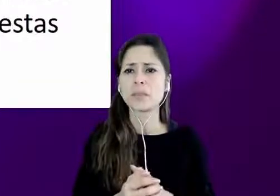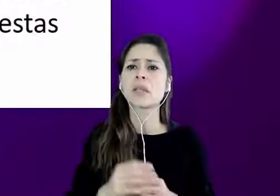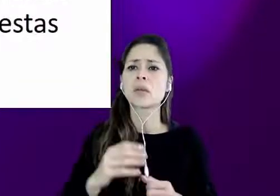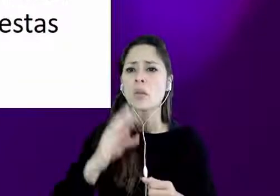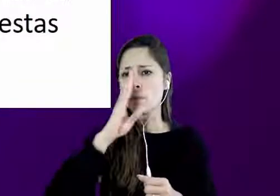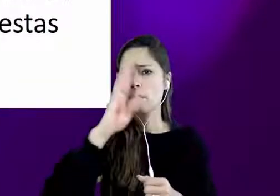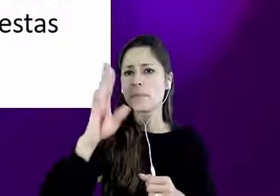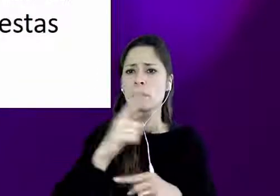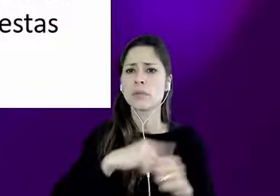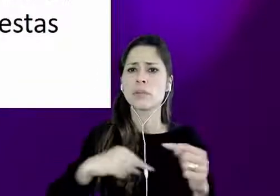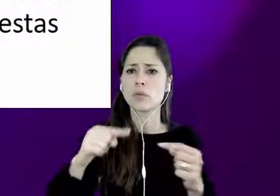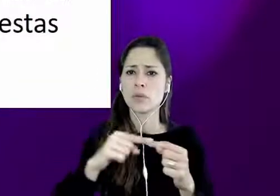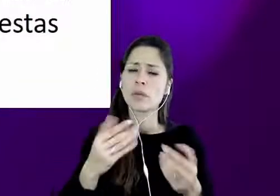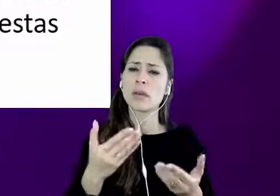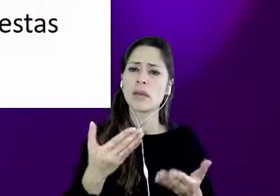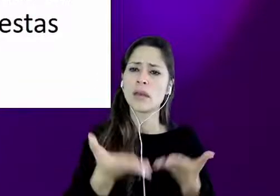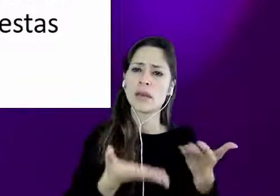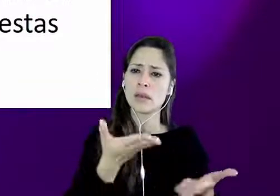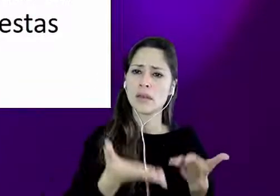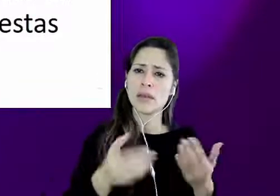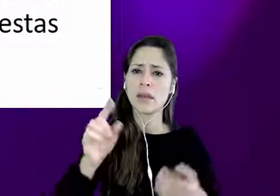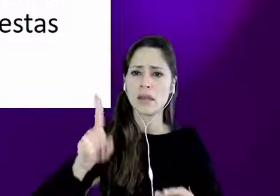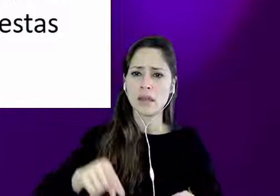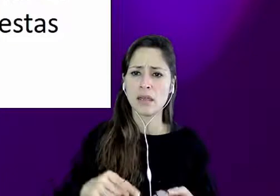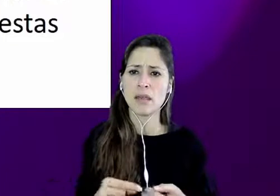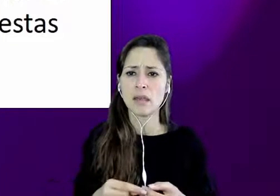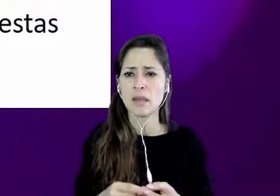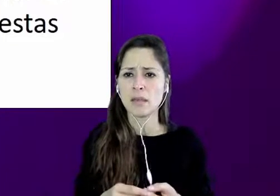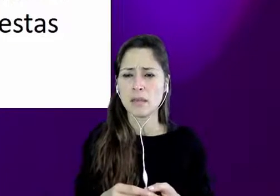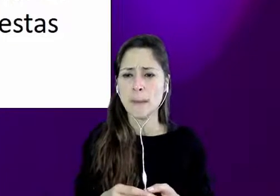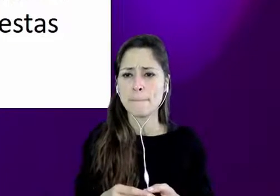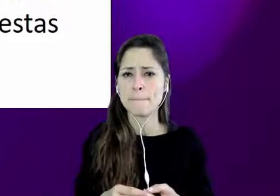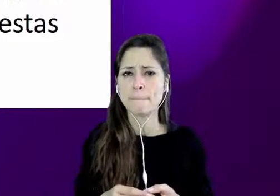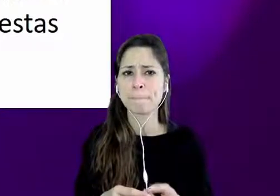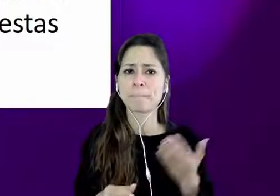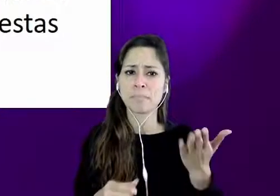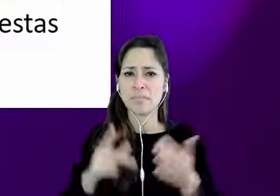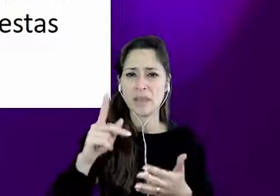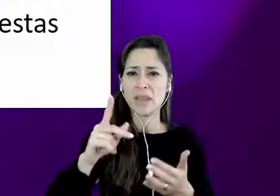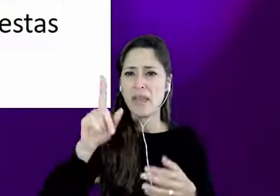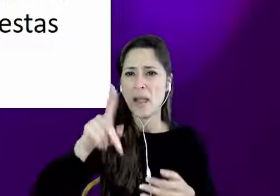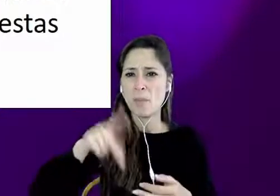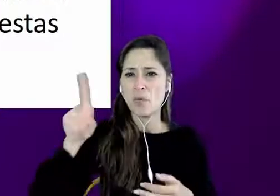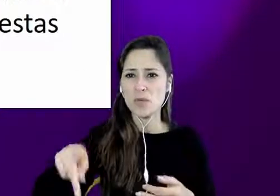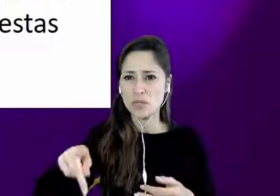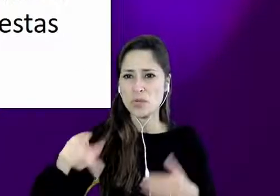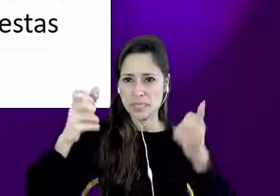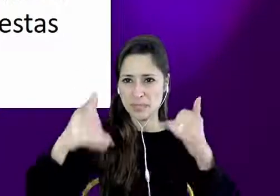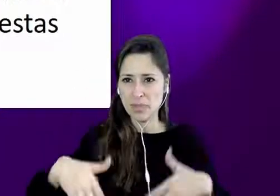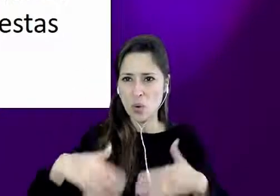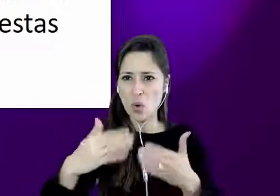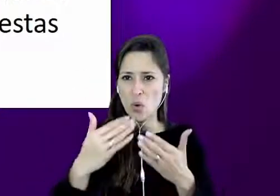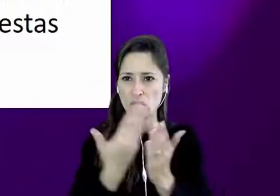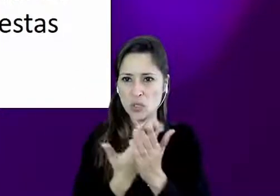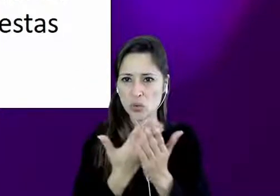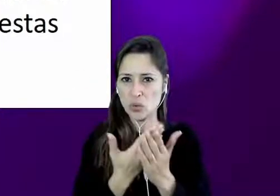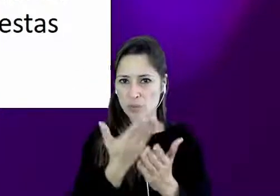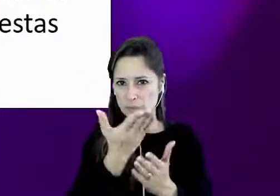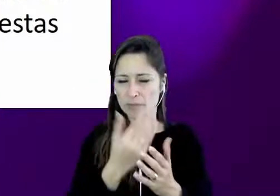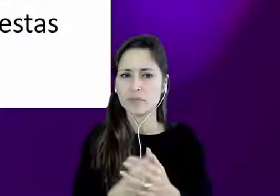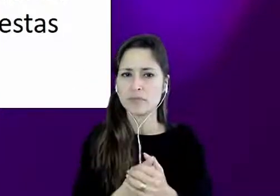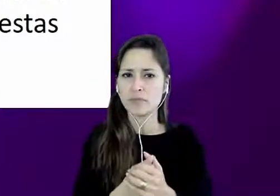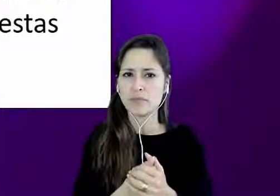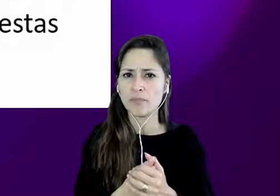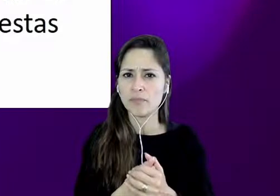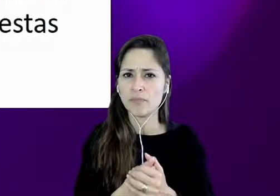objetivo do tratamento expectante, nesse artigo escrito pelo professor Sibai, é justamente avançar a idade